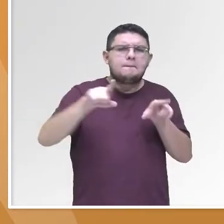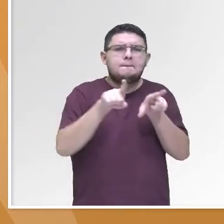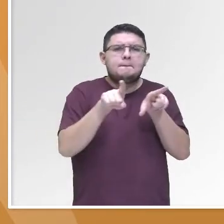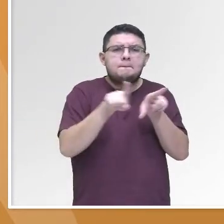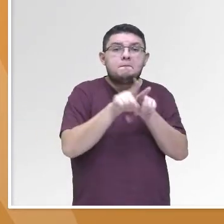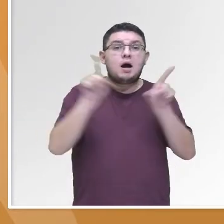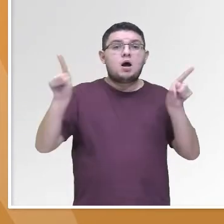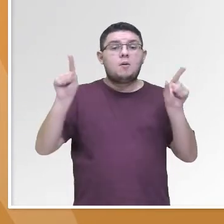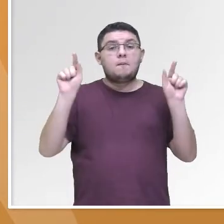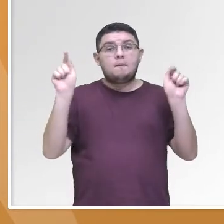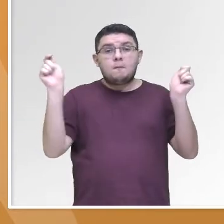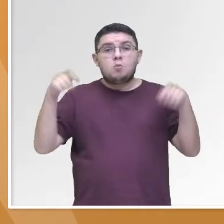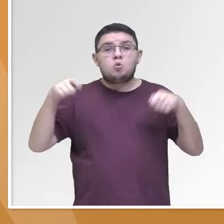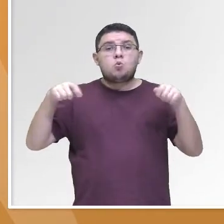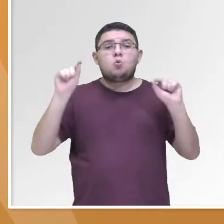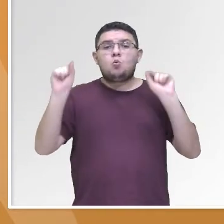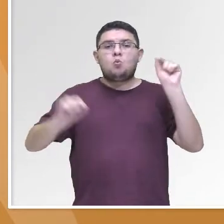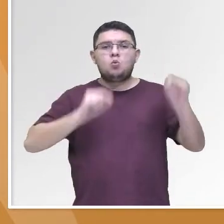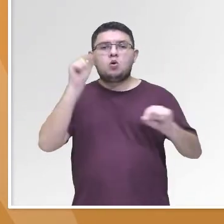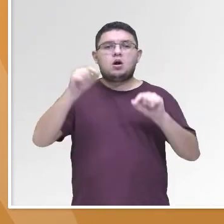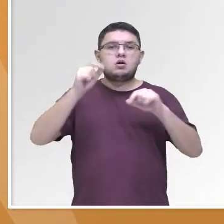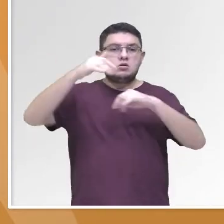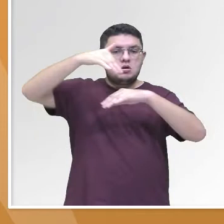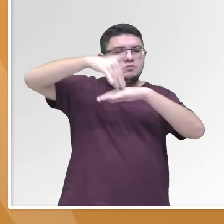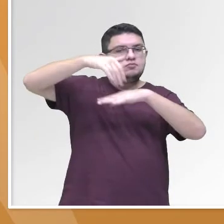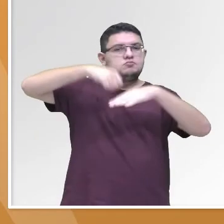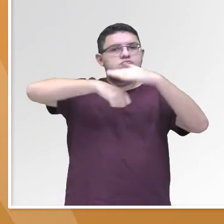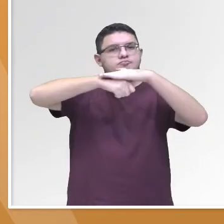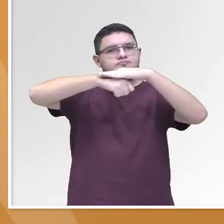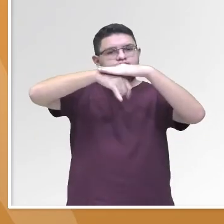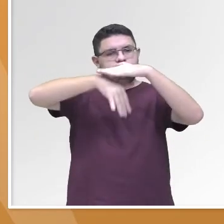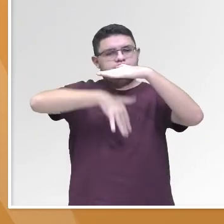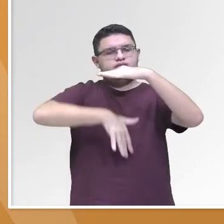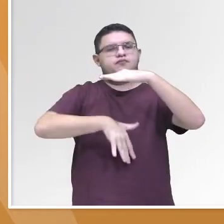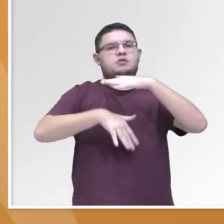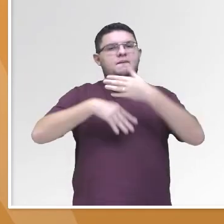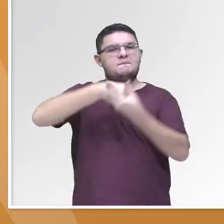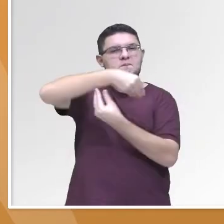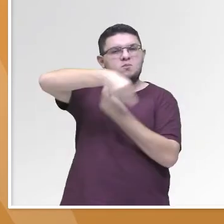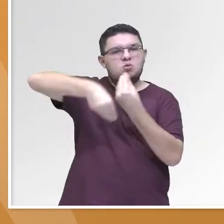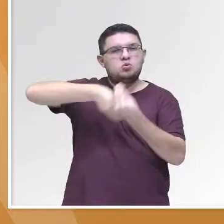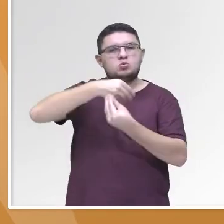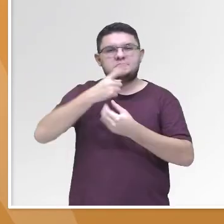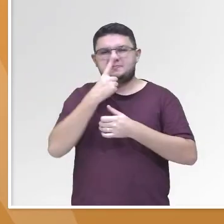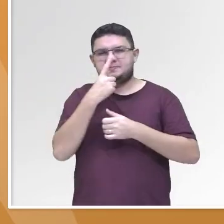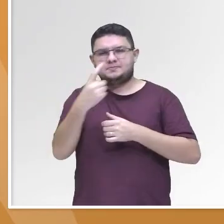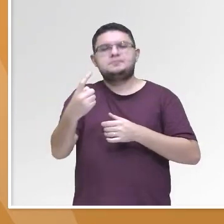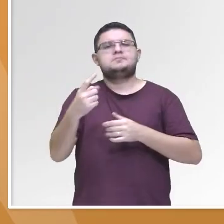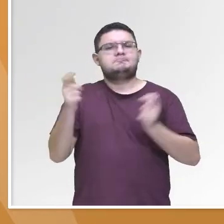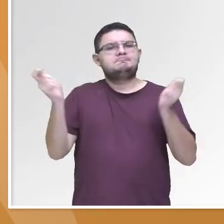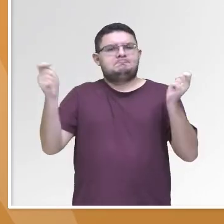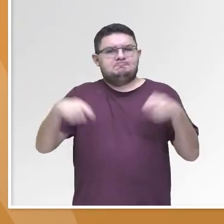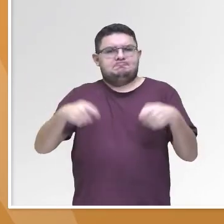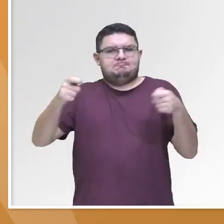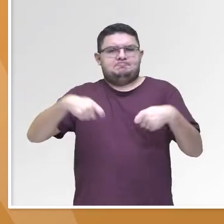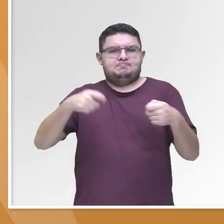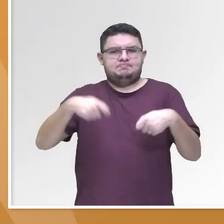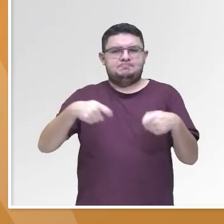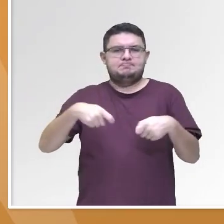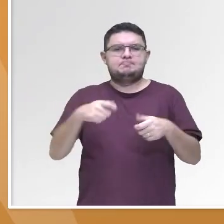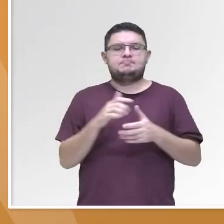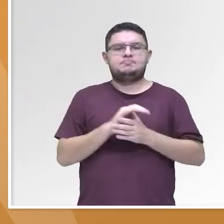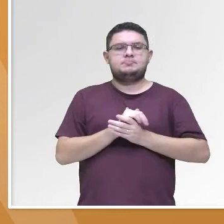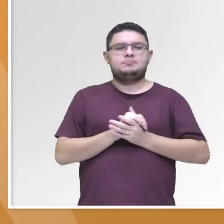pode ocorrer sim no aterro controlado, né, a infiltração do chorume ali até chegar ao lençol